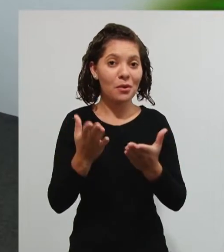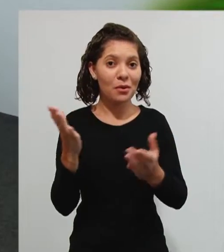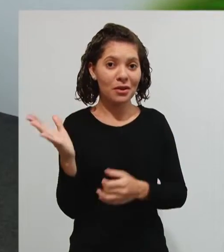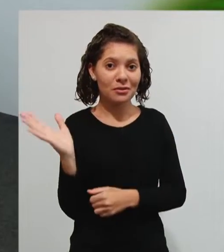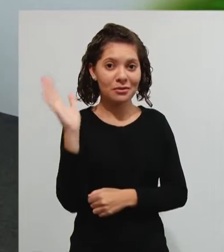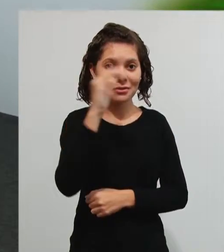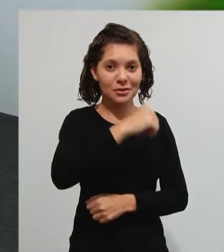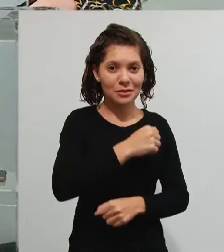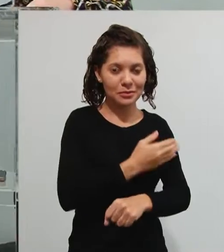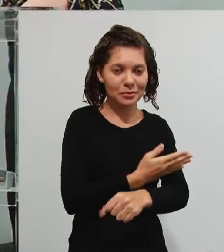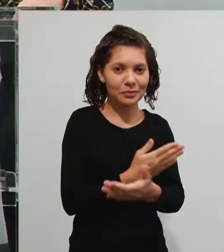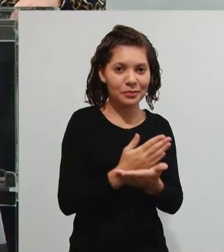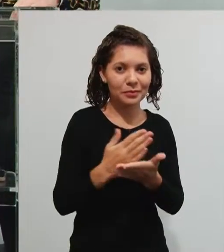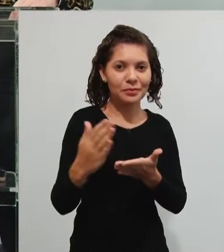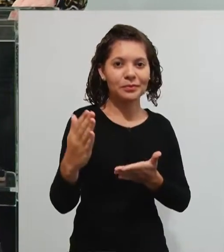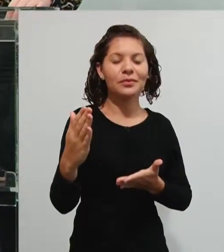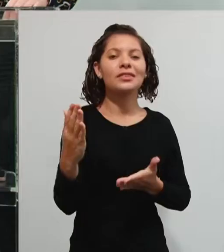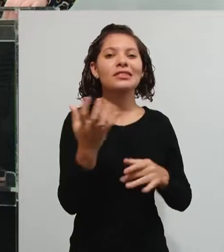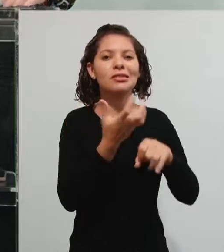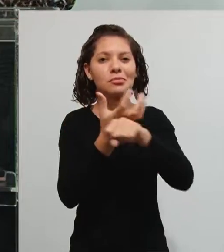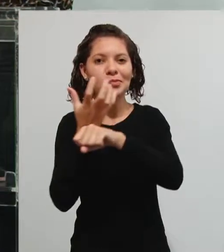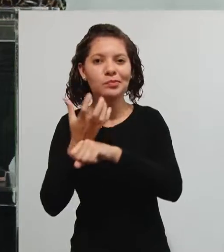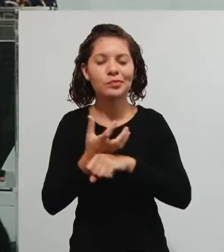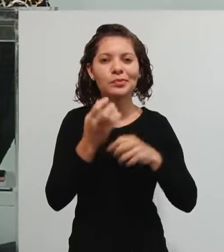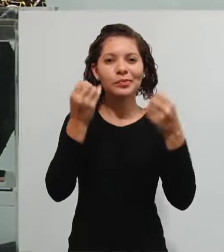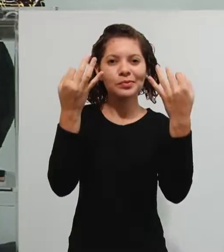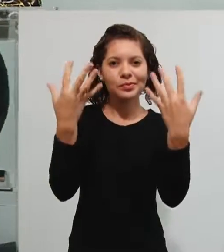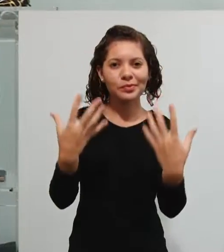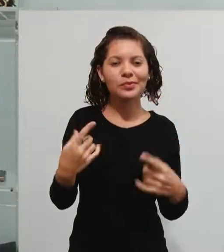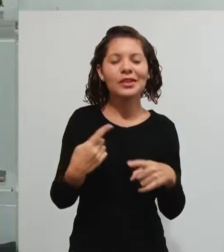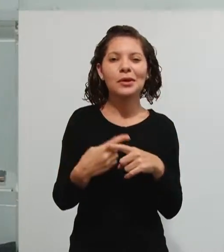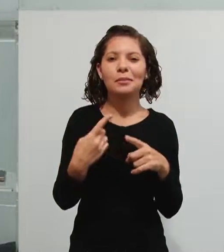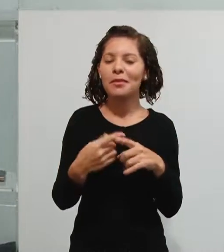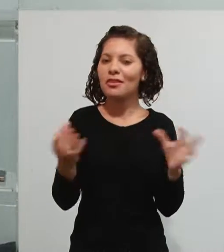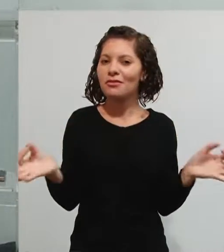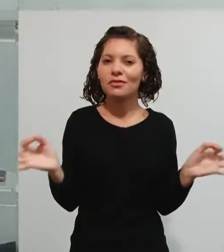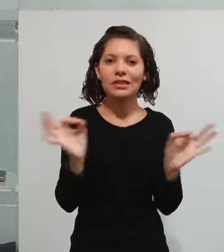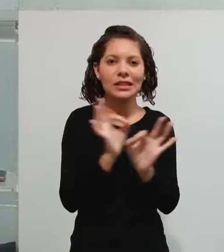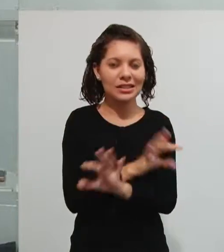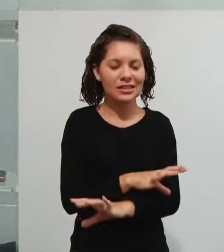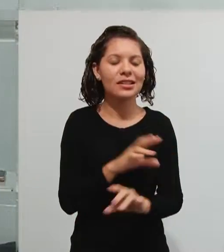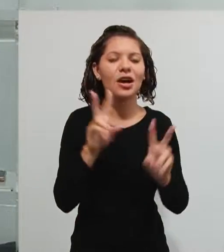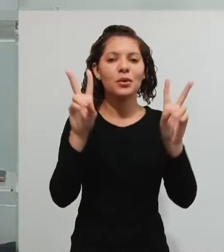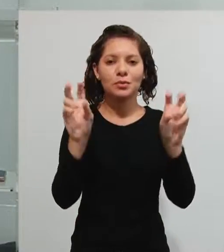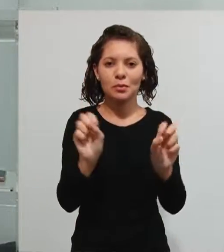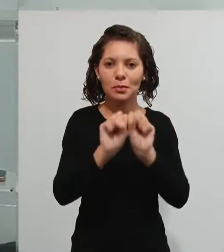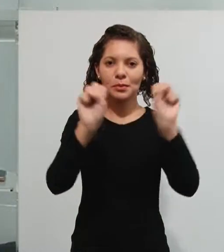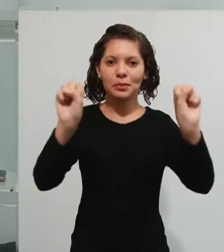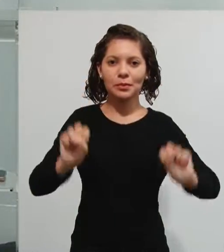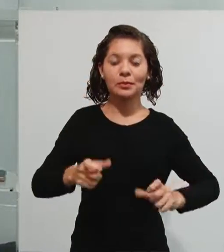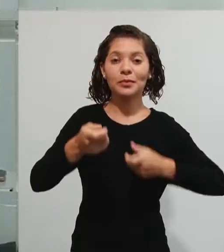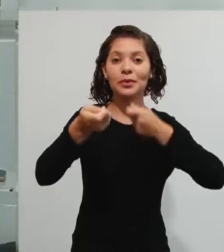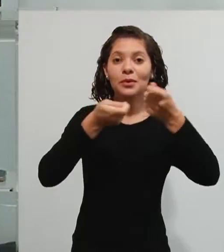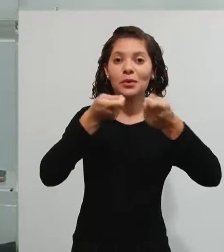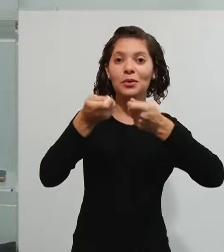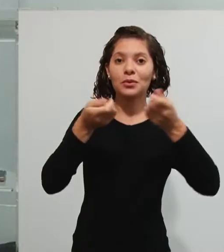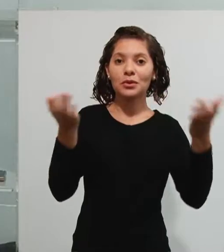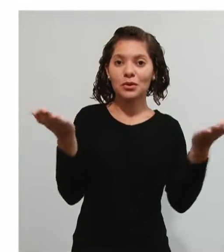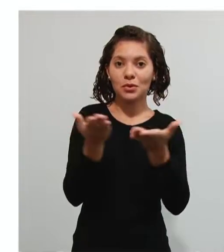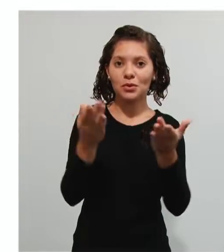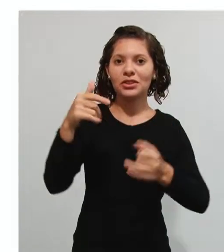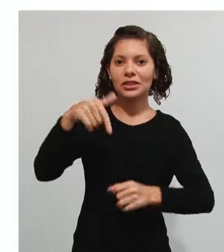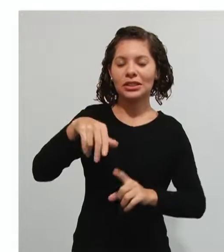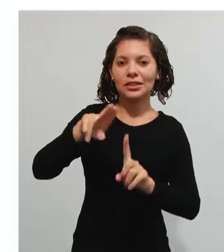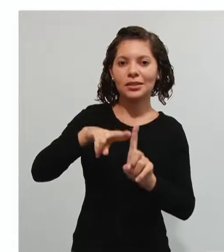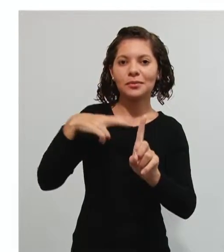da nossa disciplina e concluir então os sistemas de controle. Hoje em específico nessa